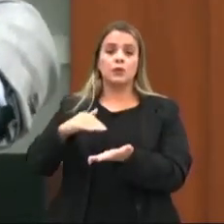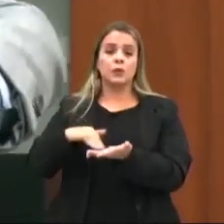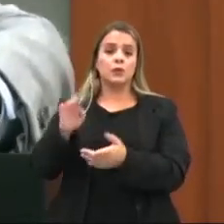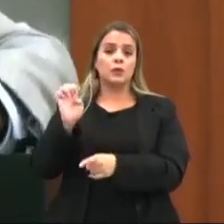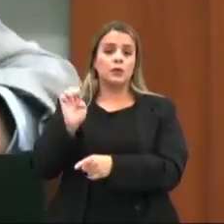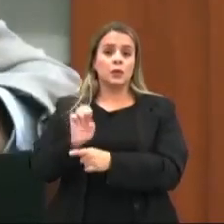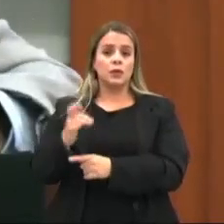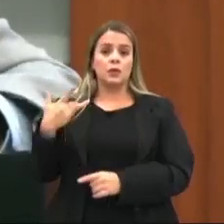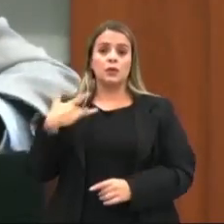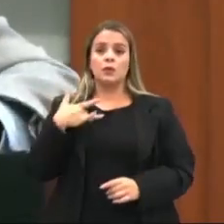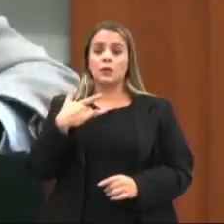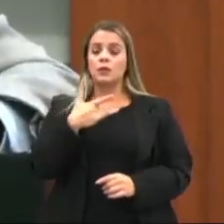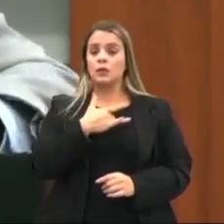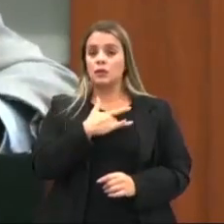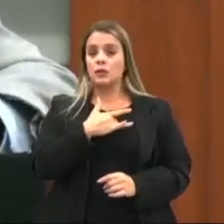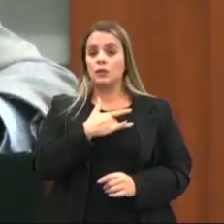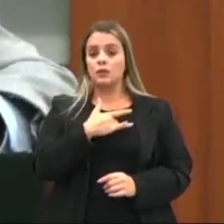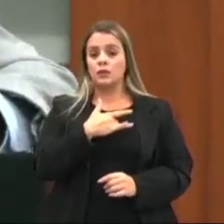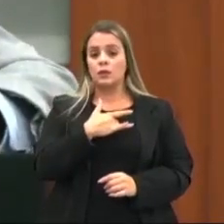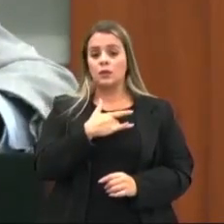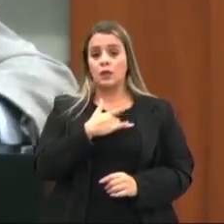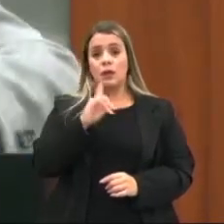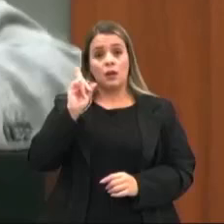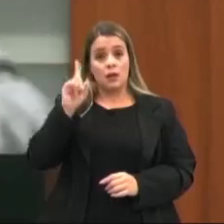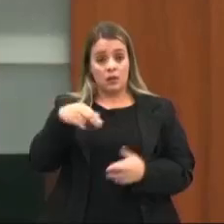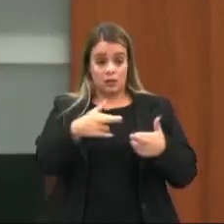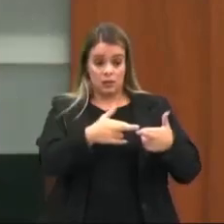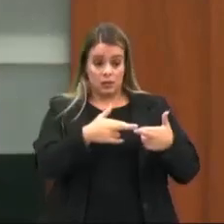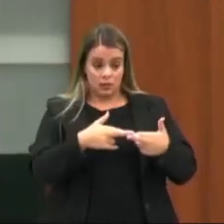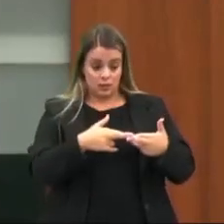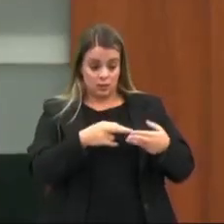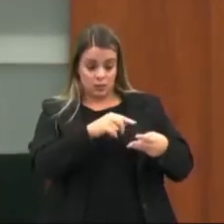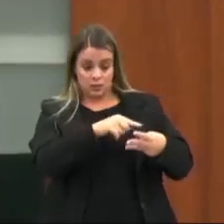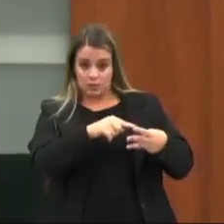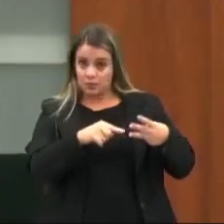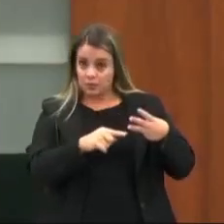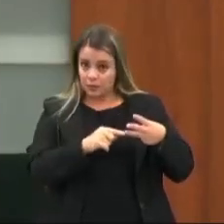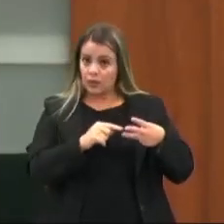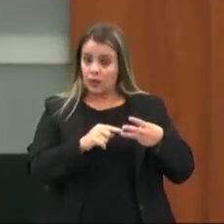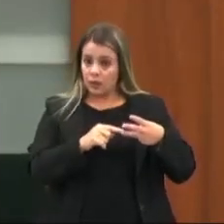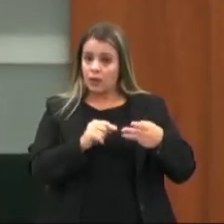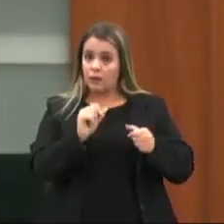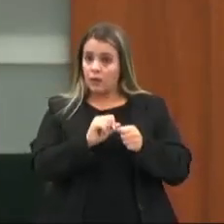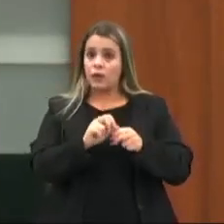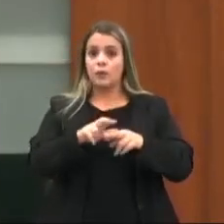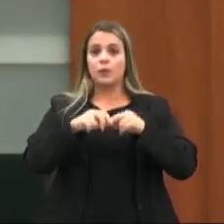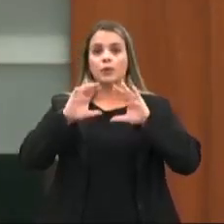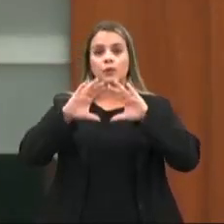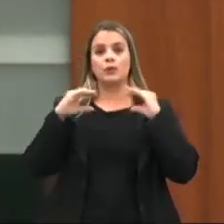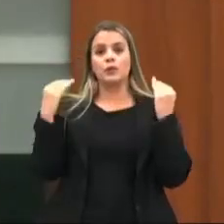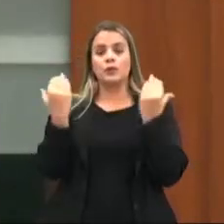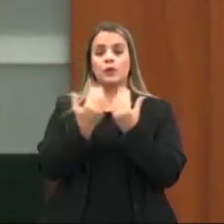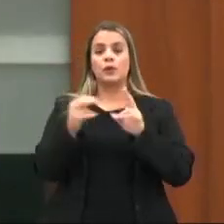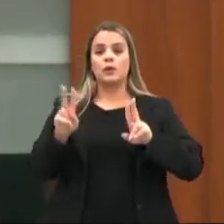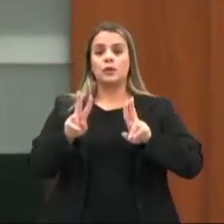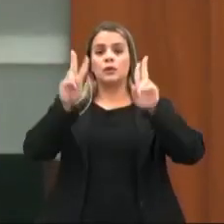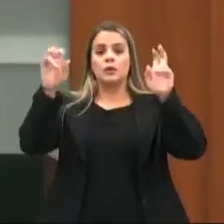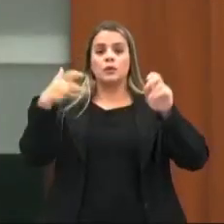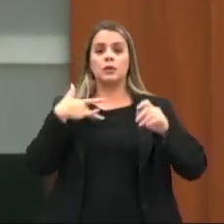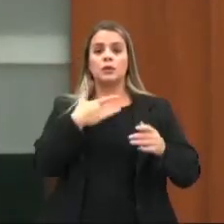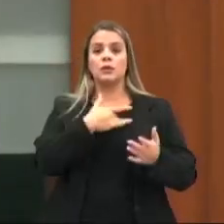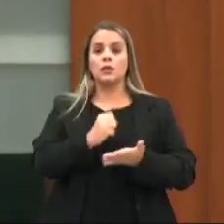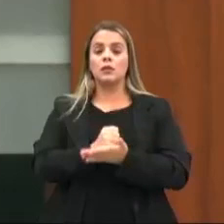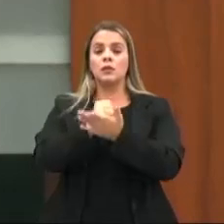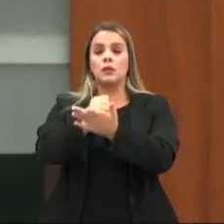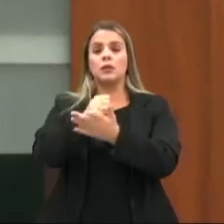de Saúde. Esses requerimentos são resultado do trabalho da Câmara Setorial Temática da Assistência